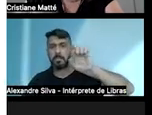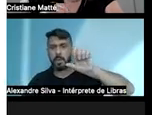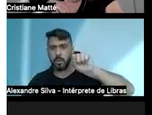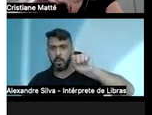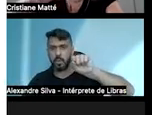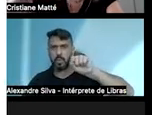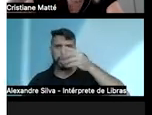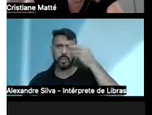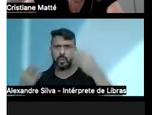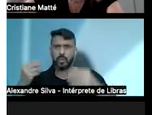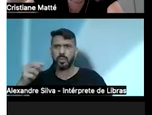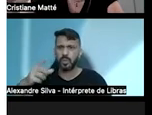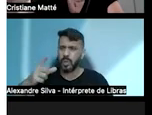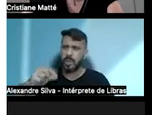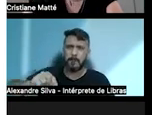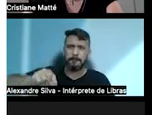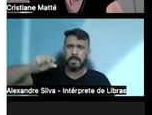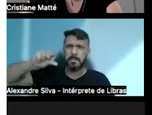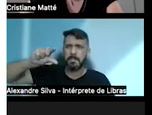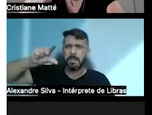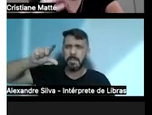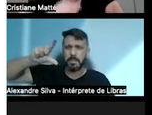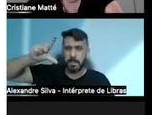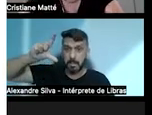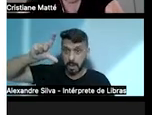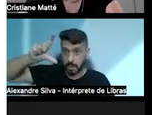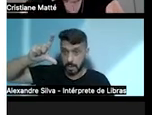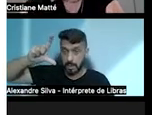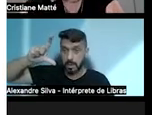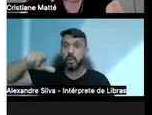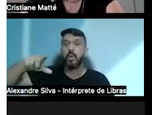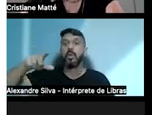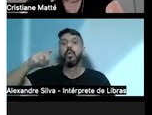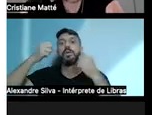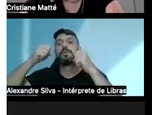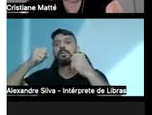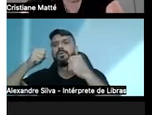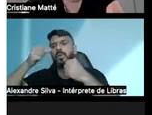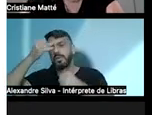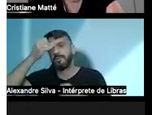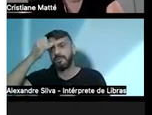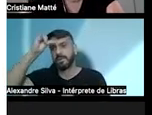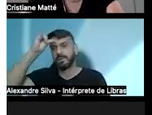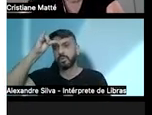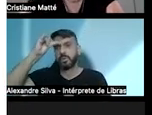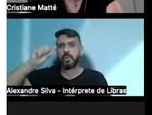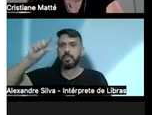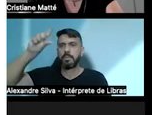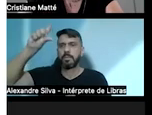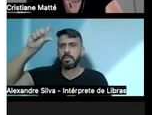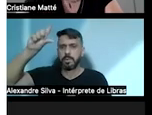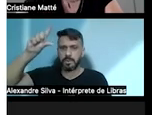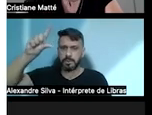Alzheimer aumentou muito o nível de espécies reativas. O exercício preveniu esse aumento excessivo de